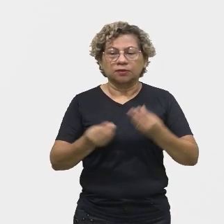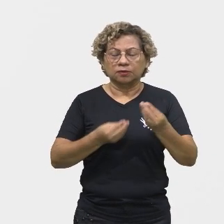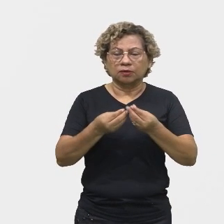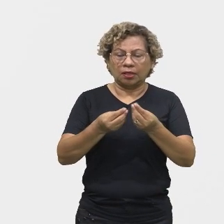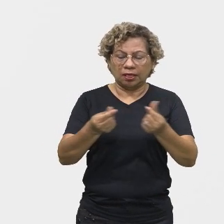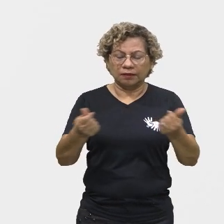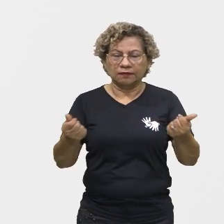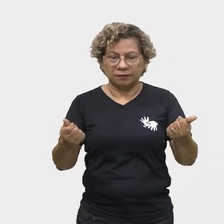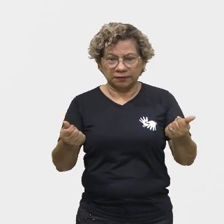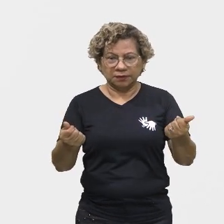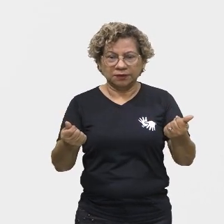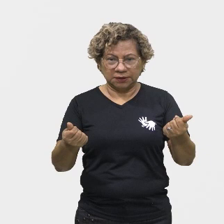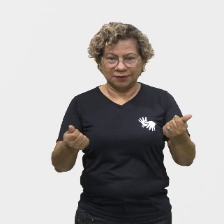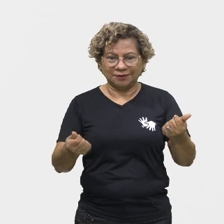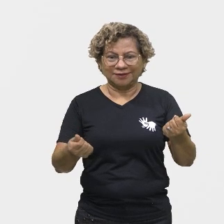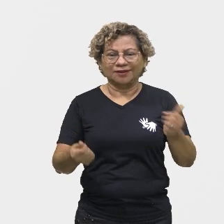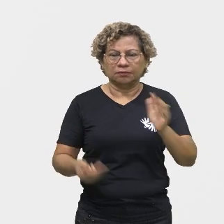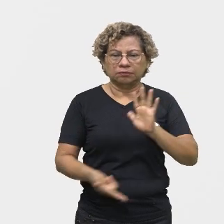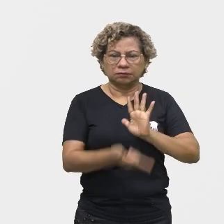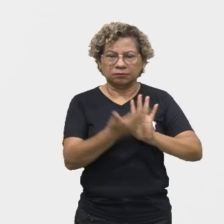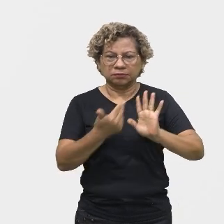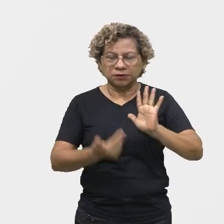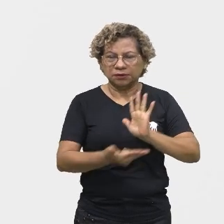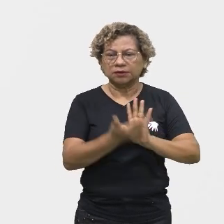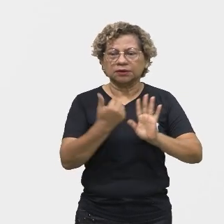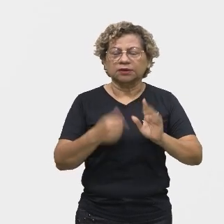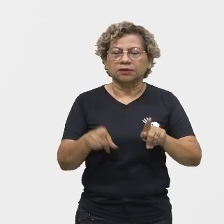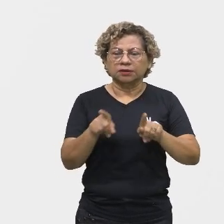a fragmentação e a